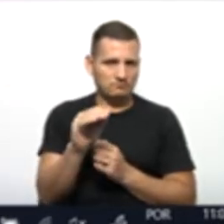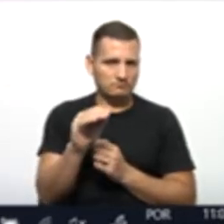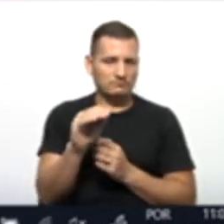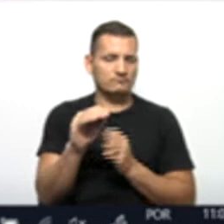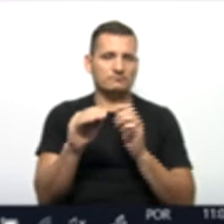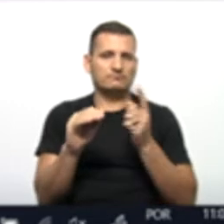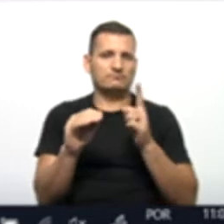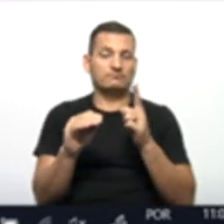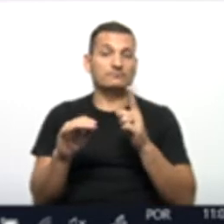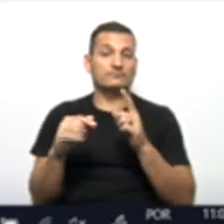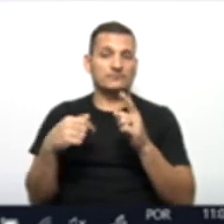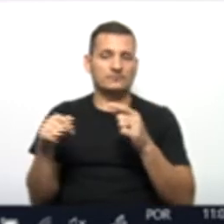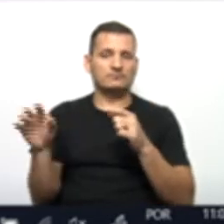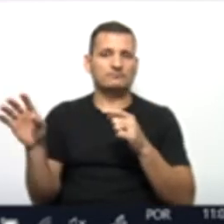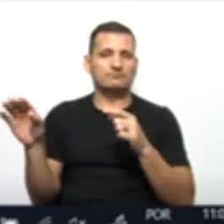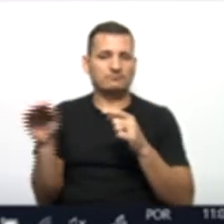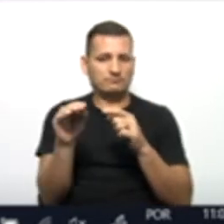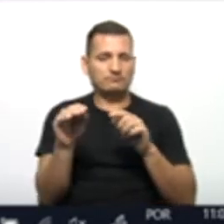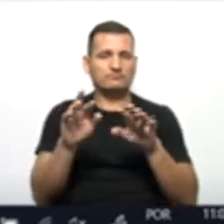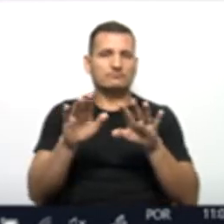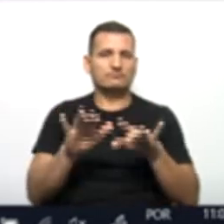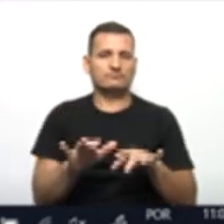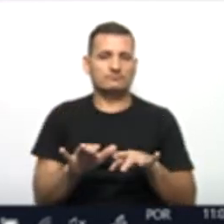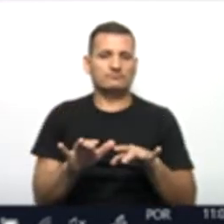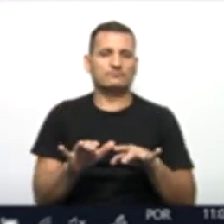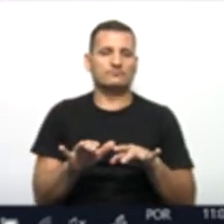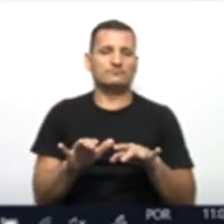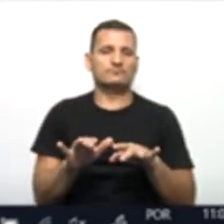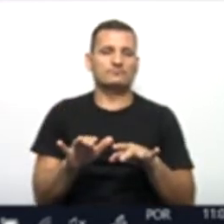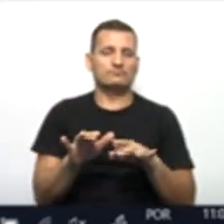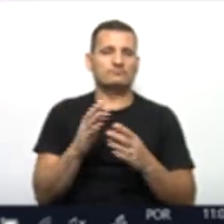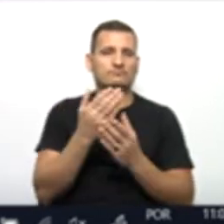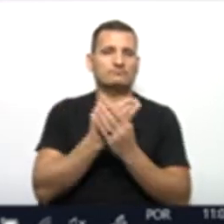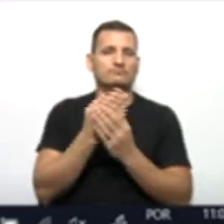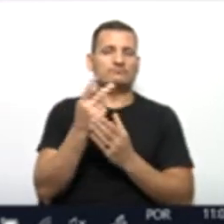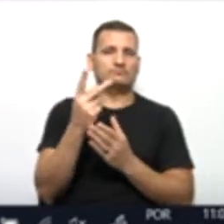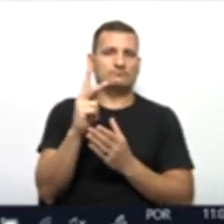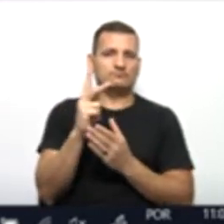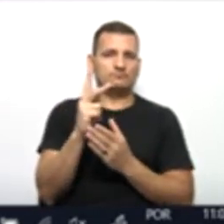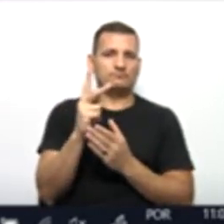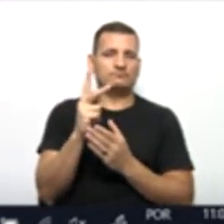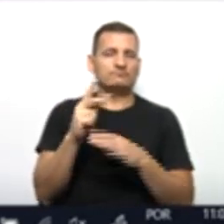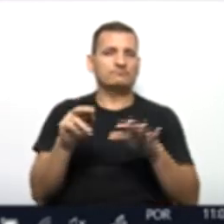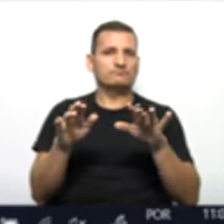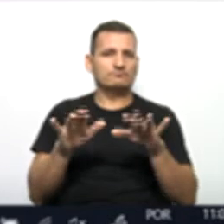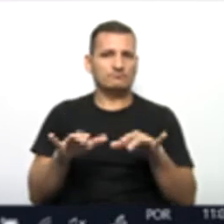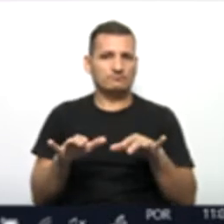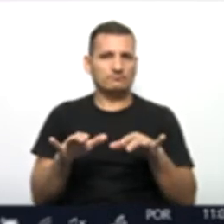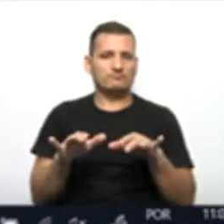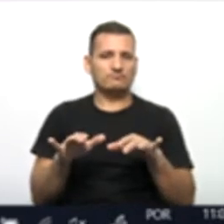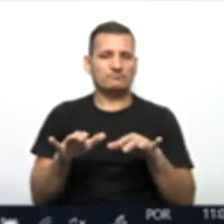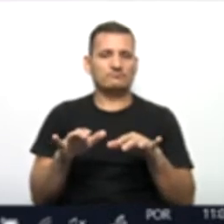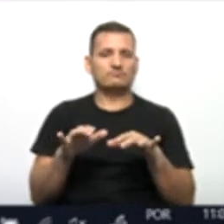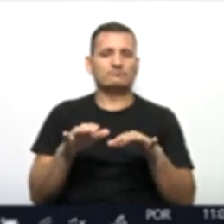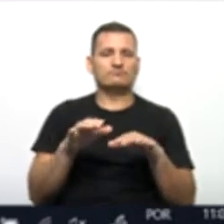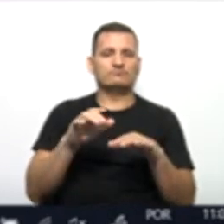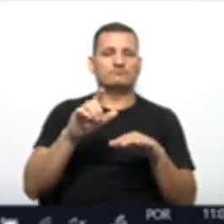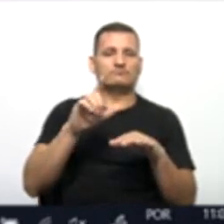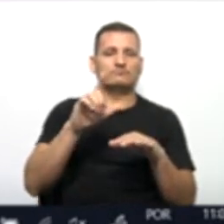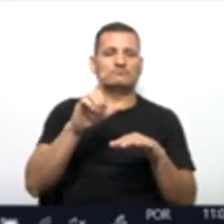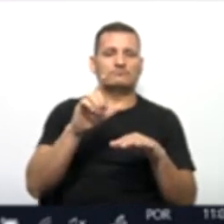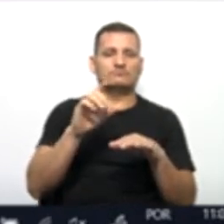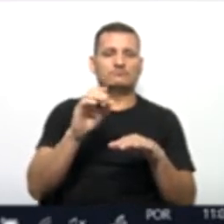escrever tá lá no arquivo de vocês vocês vão ter que escrever local rochi o